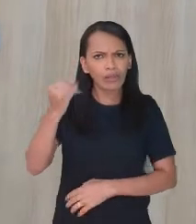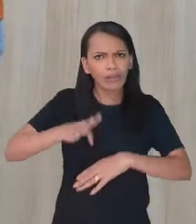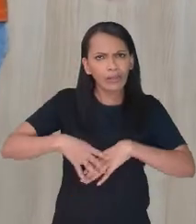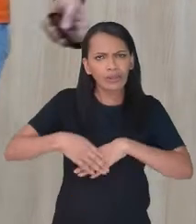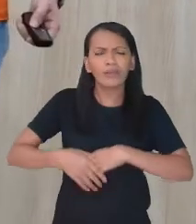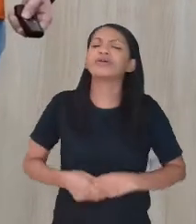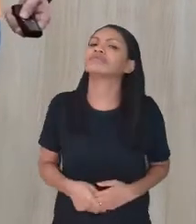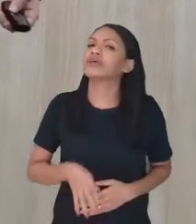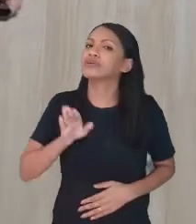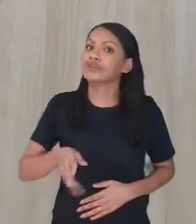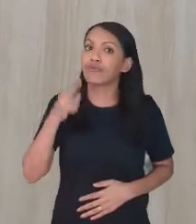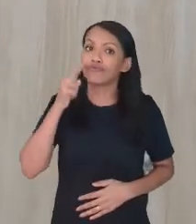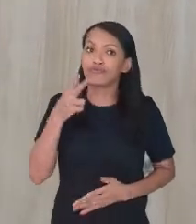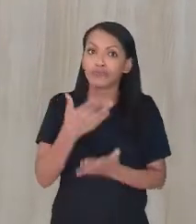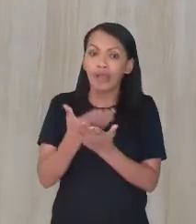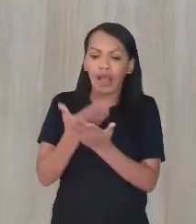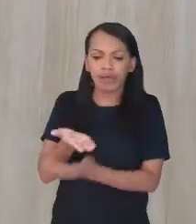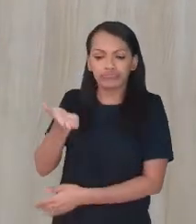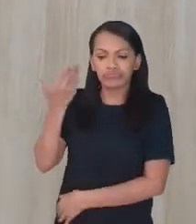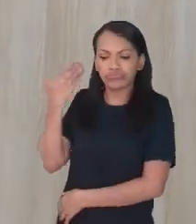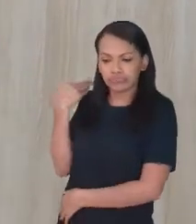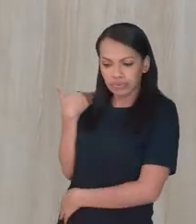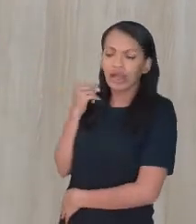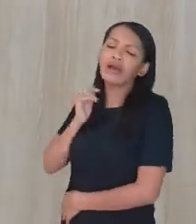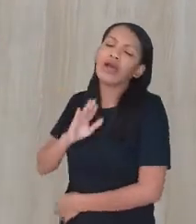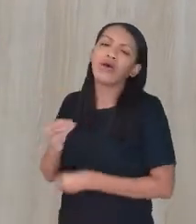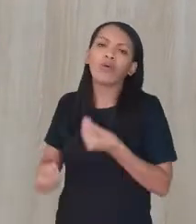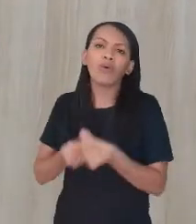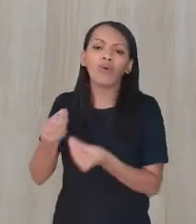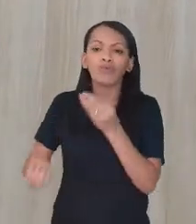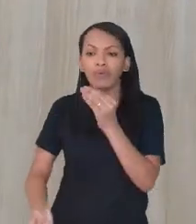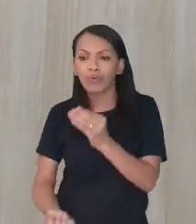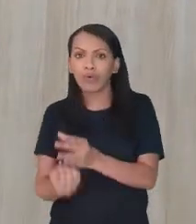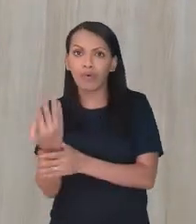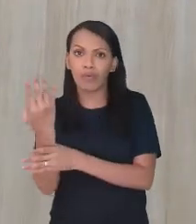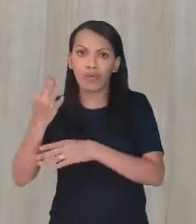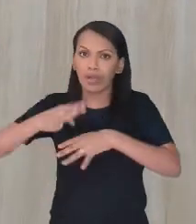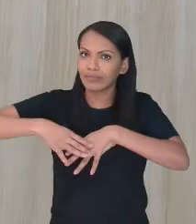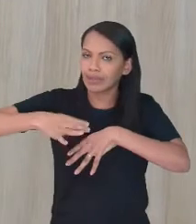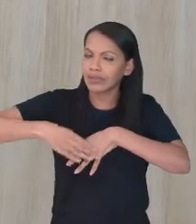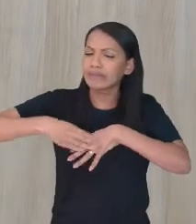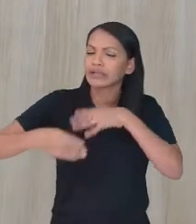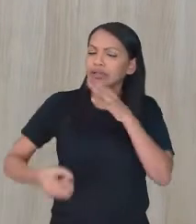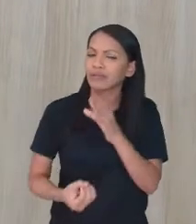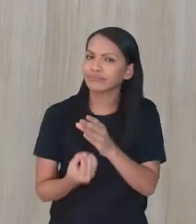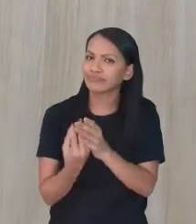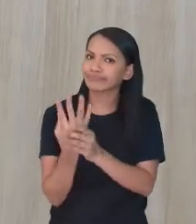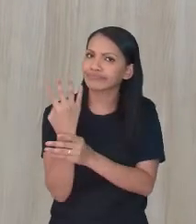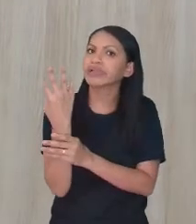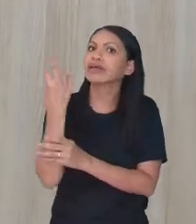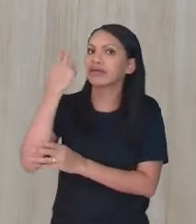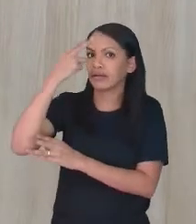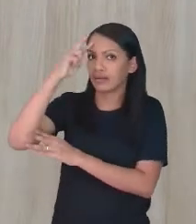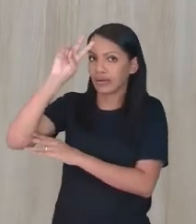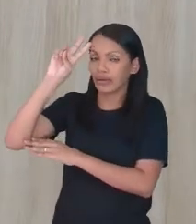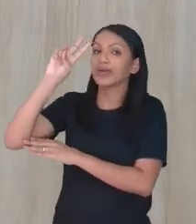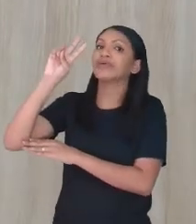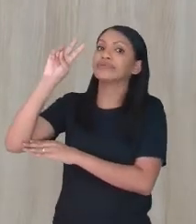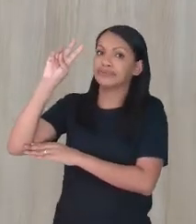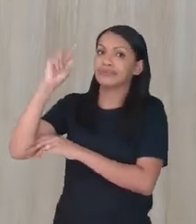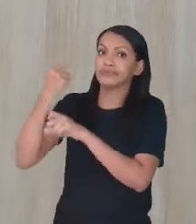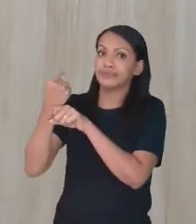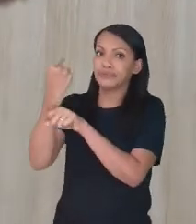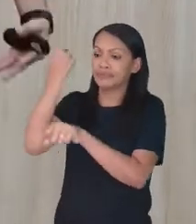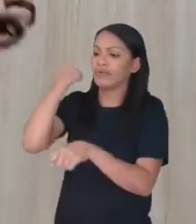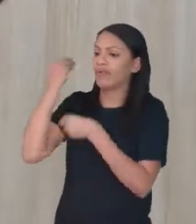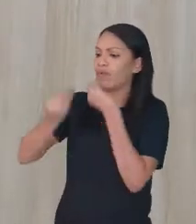aulas anteriores a ideia do surgimento da matemática, né? Propriamente dita aí, a ideia dos